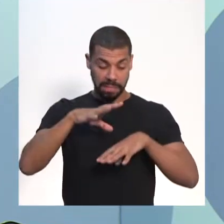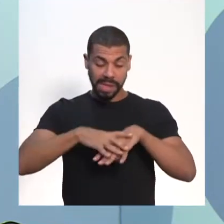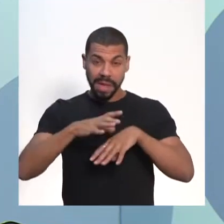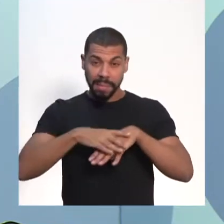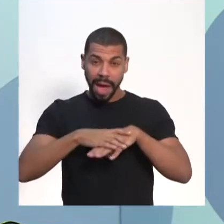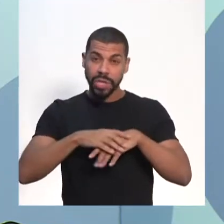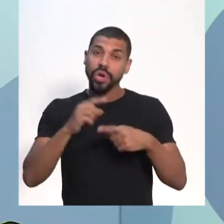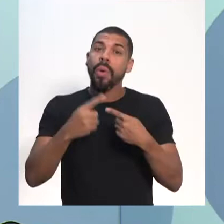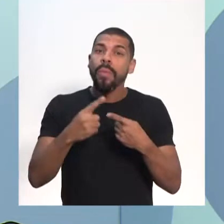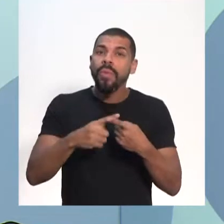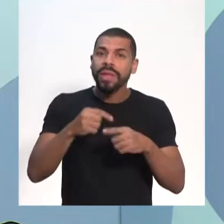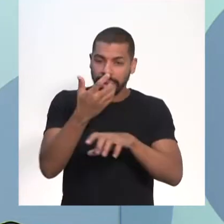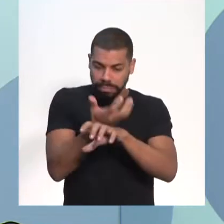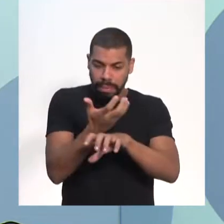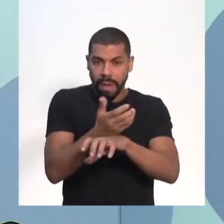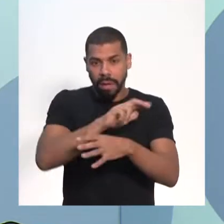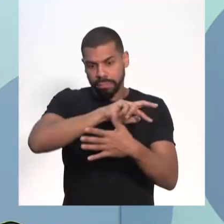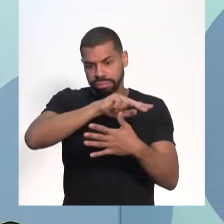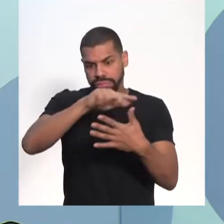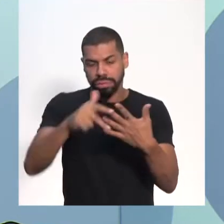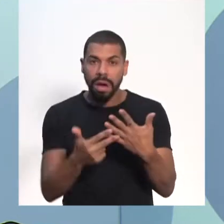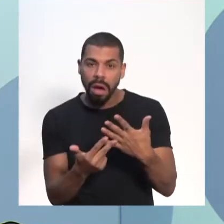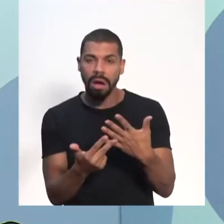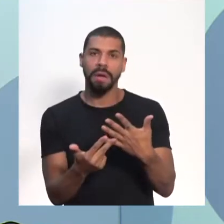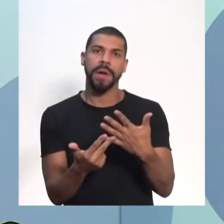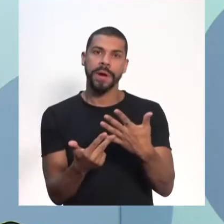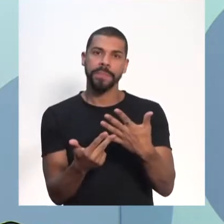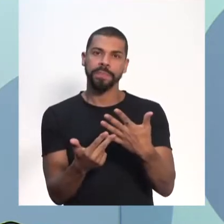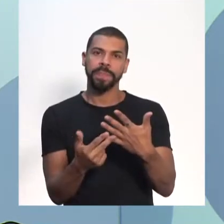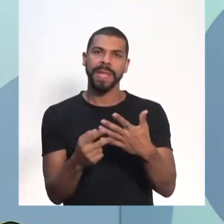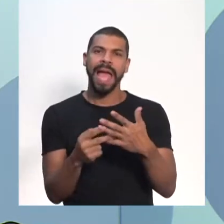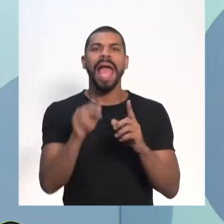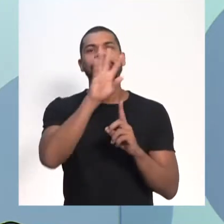maior de habilidades, né? E aí, arte,